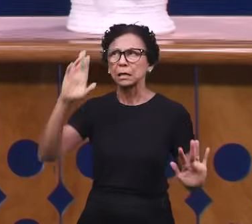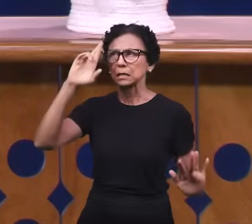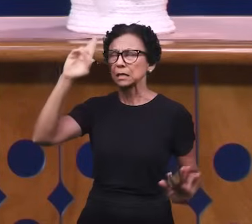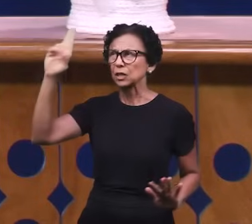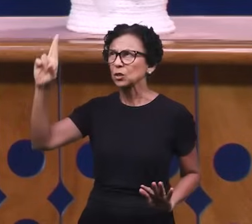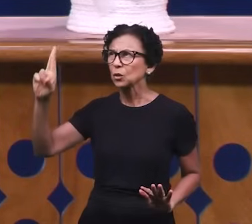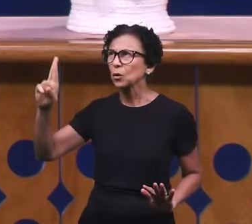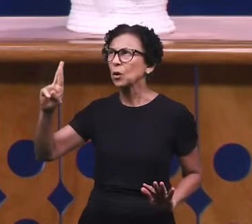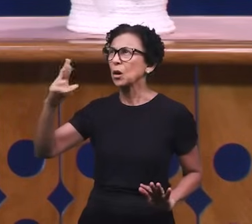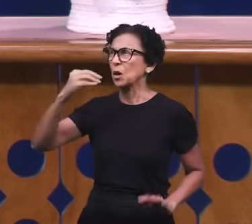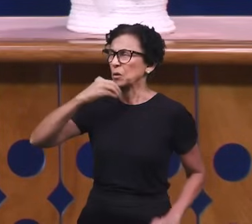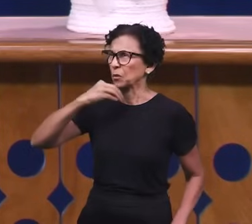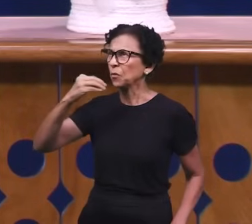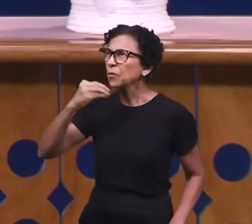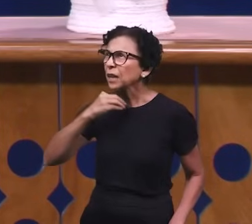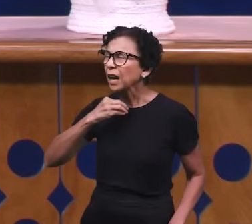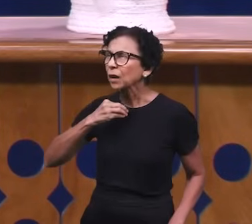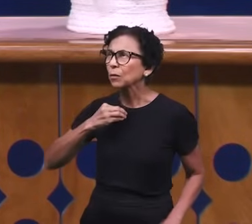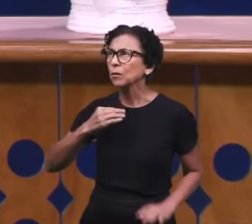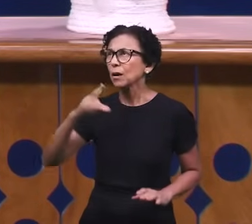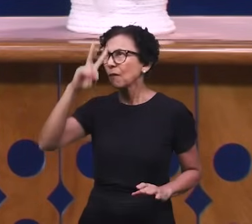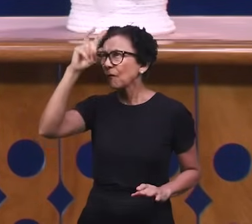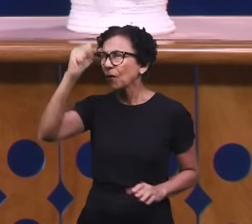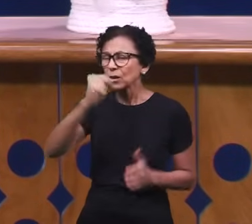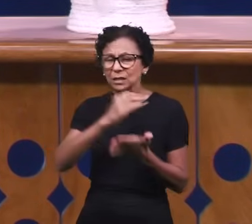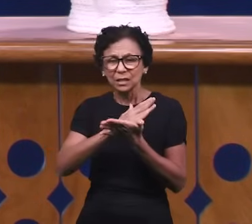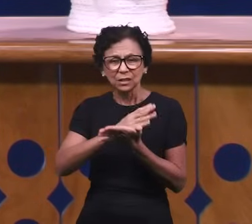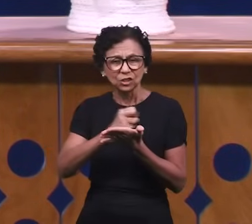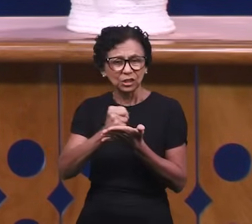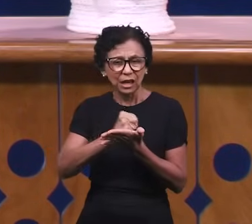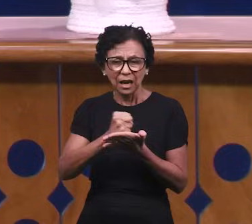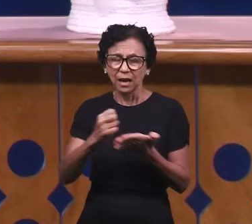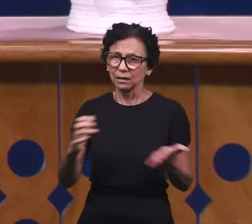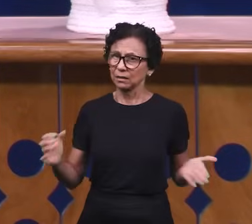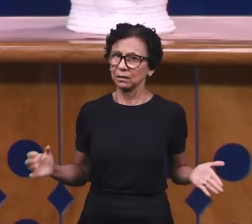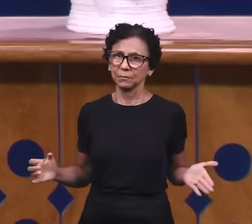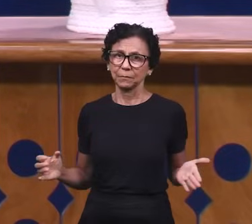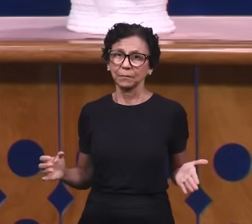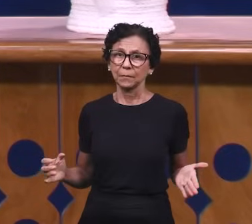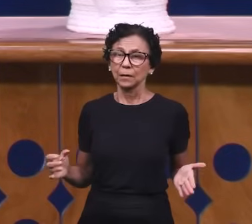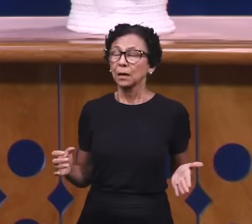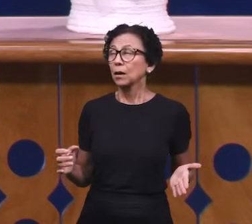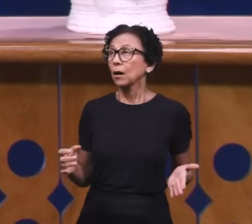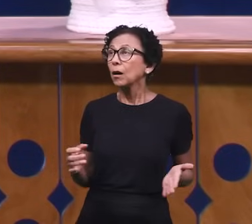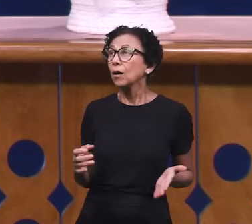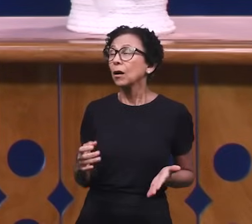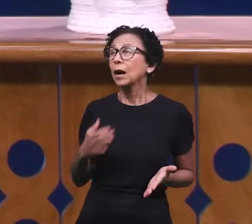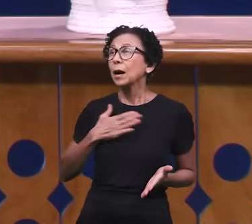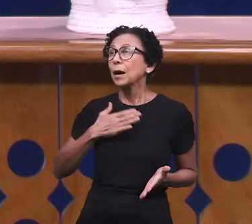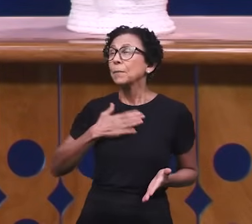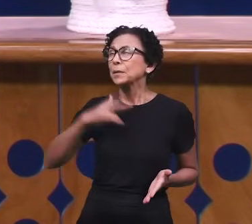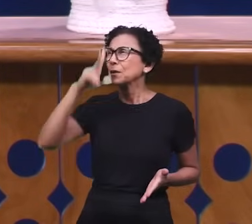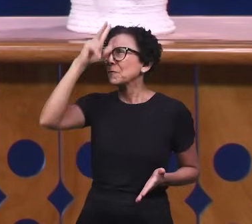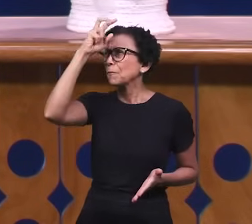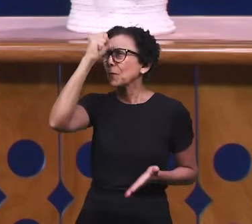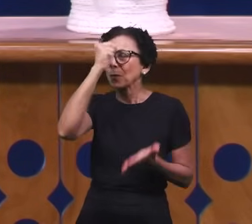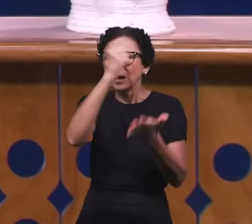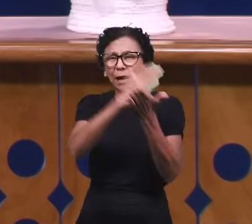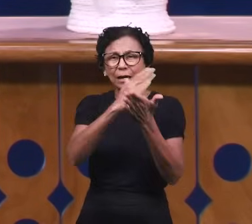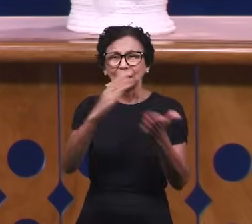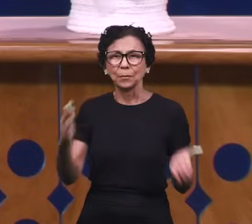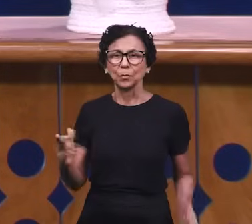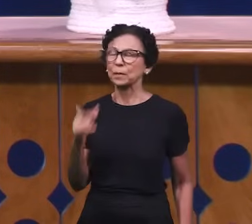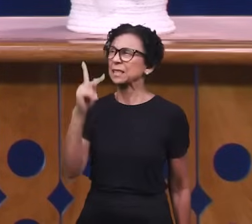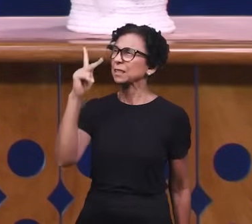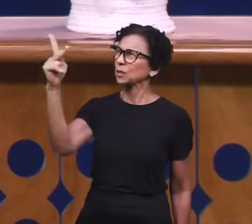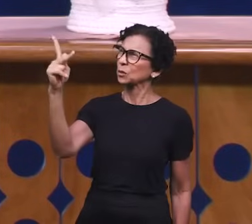"Senhor, as minhas forças não existem mais, mas a força do Senhor, ela continua conosco, Senhor. A minha força ela acabou, mas a